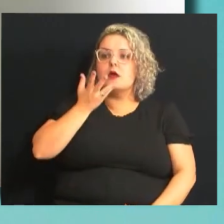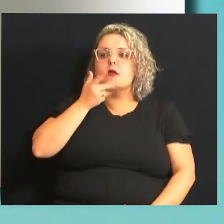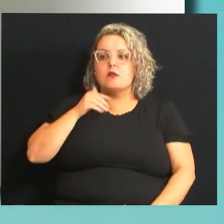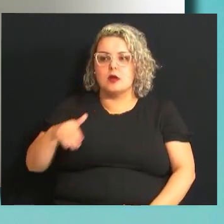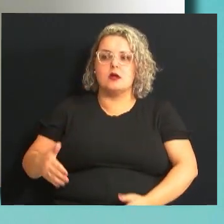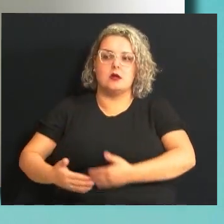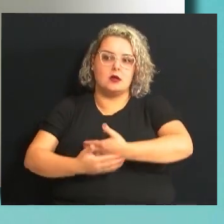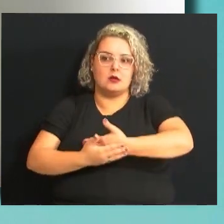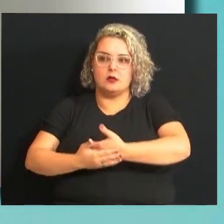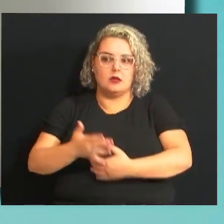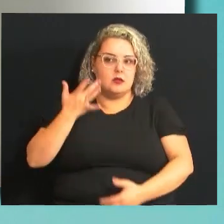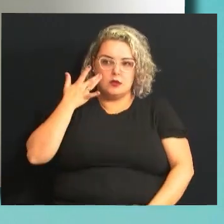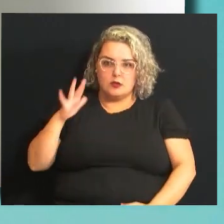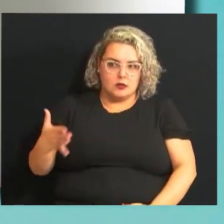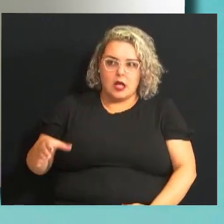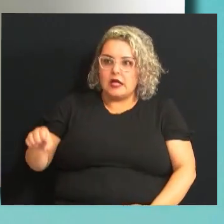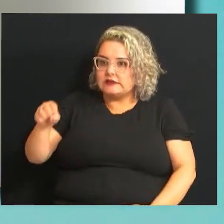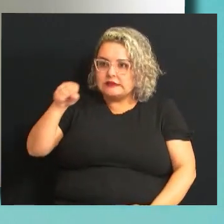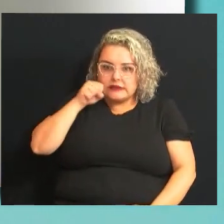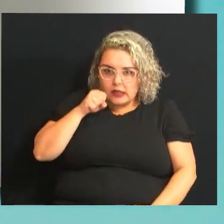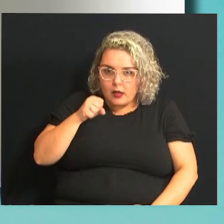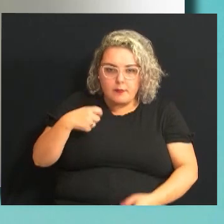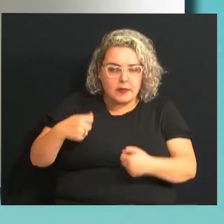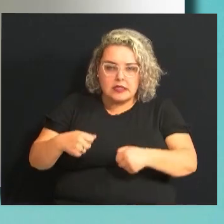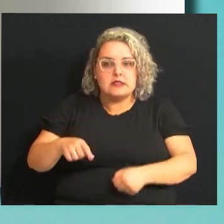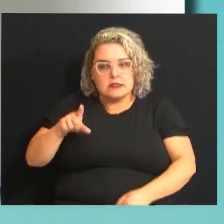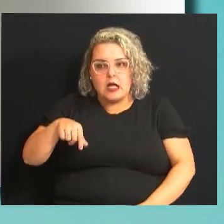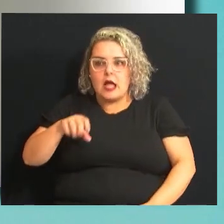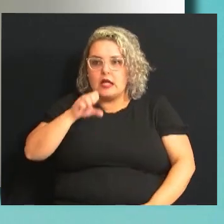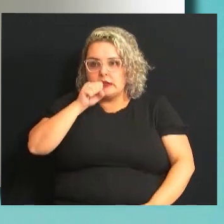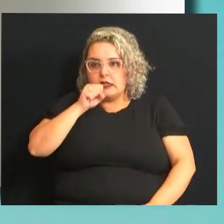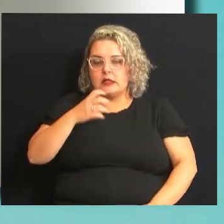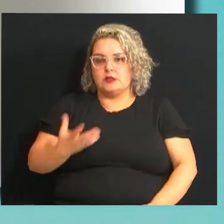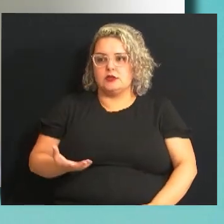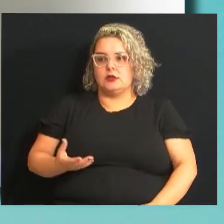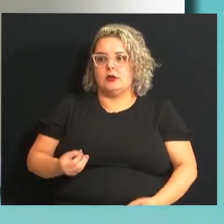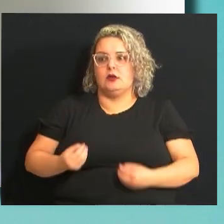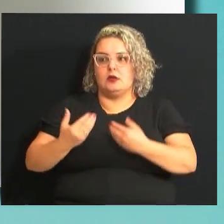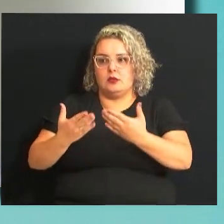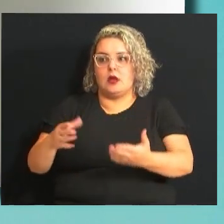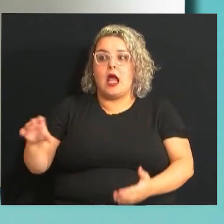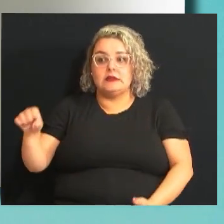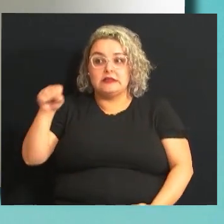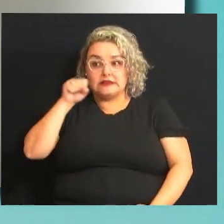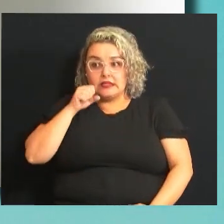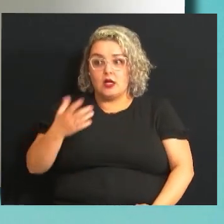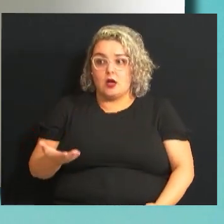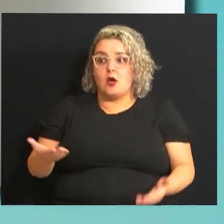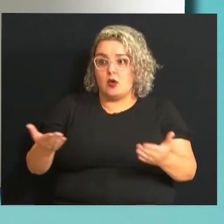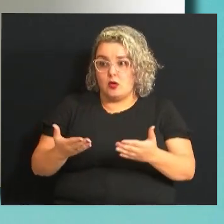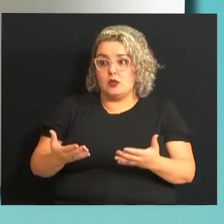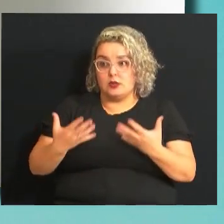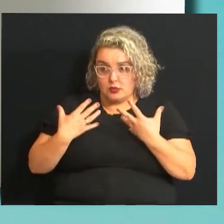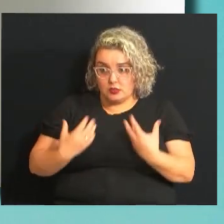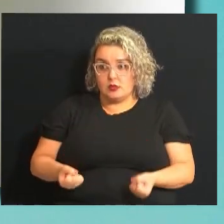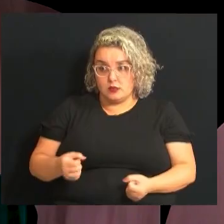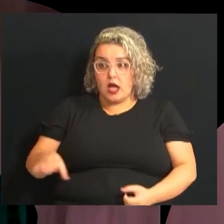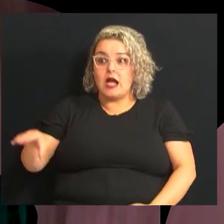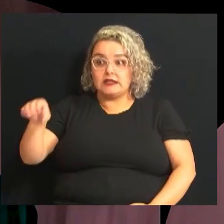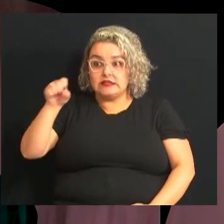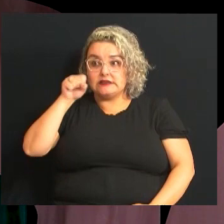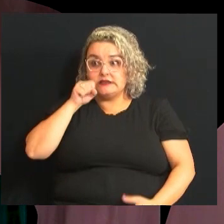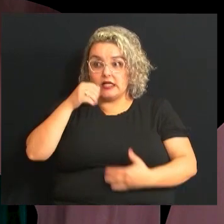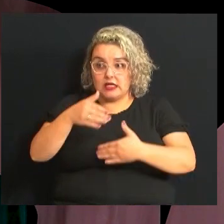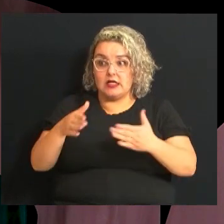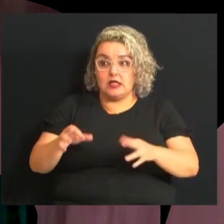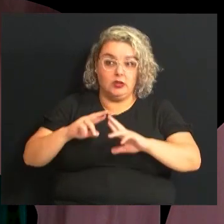Como eu comentei na introdução alimentar da minha filha, né? Uma criança, um bebê, não sabe que uma cenoura tem que ser laranja. Então, quando eu entreguei